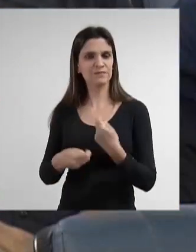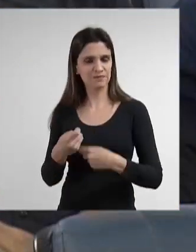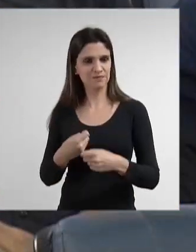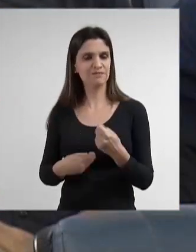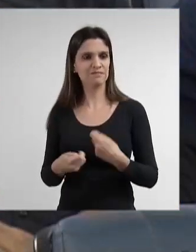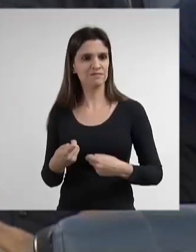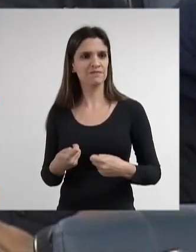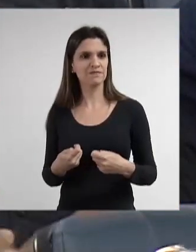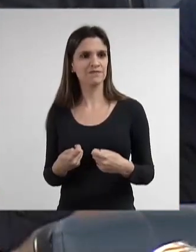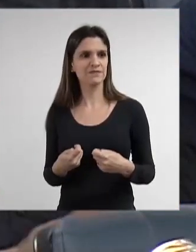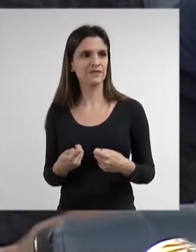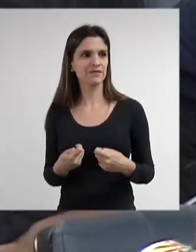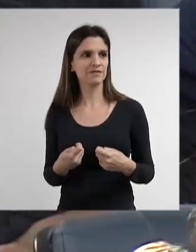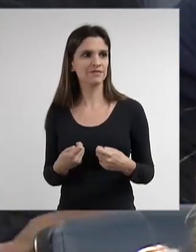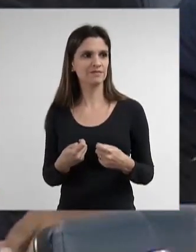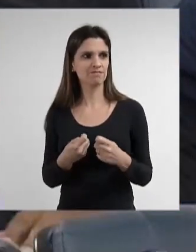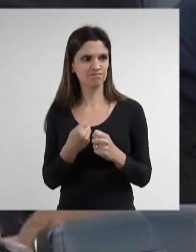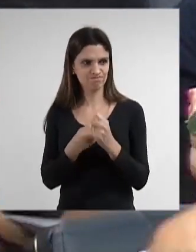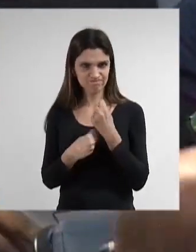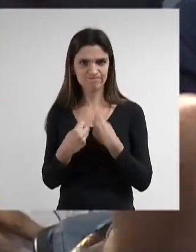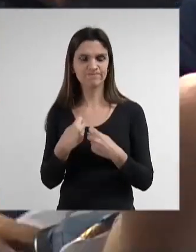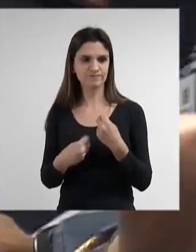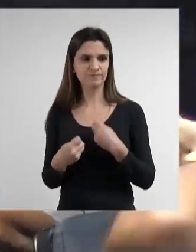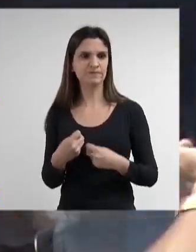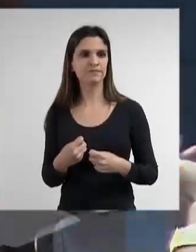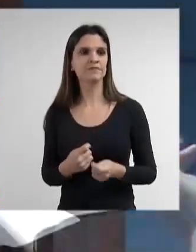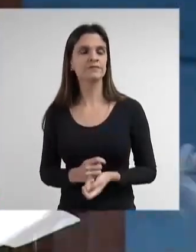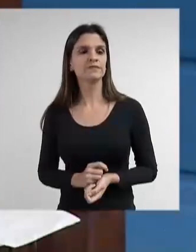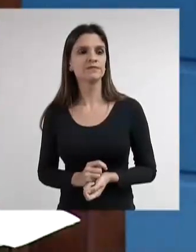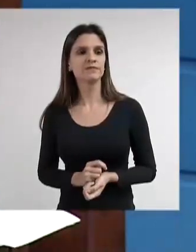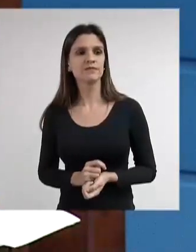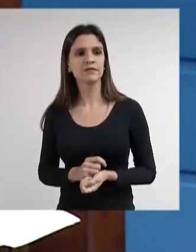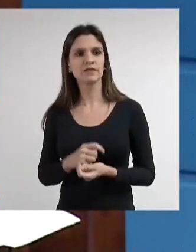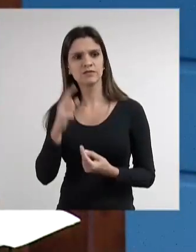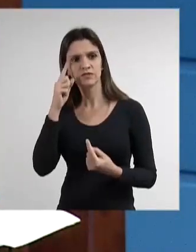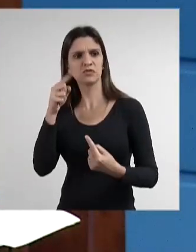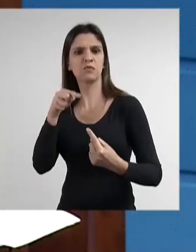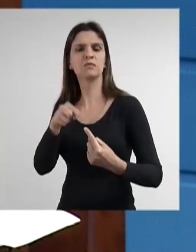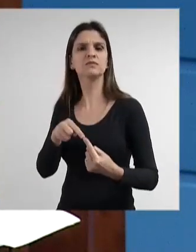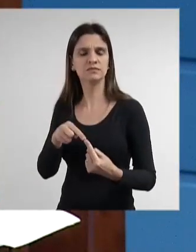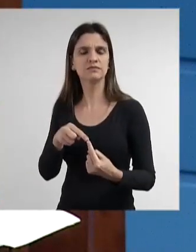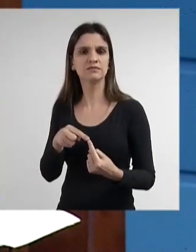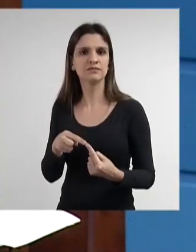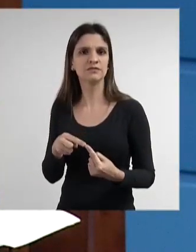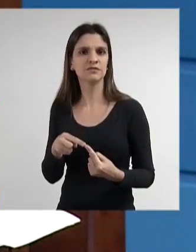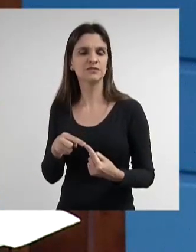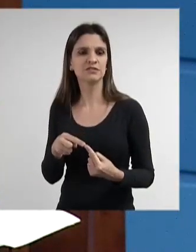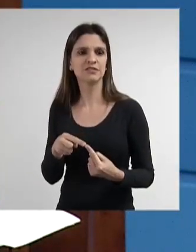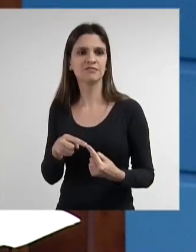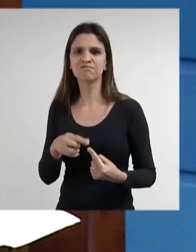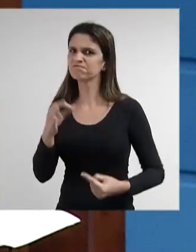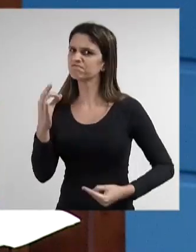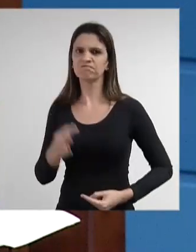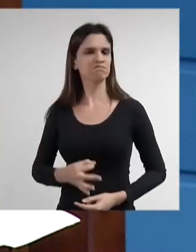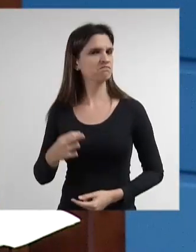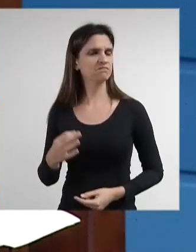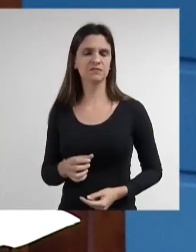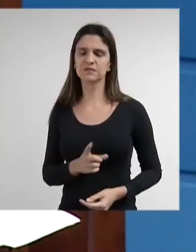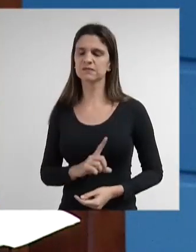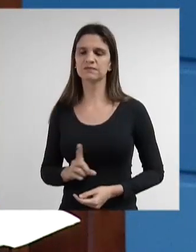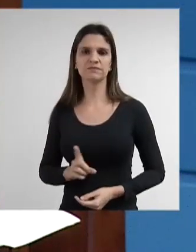for este o motivo, eu tenho que dizer aqui que não é justo que o